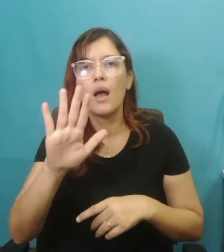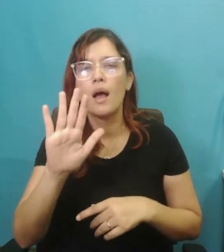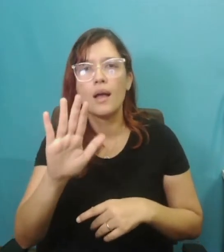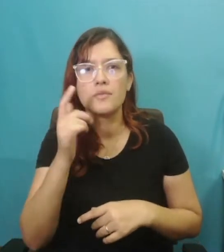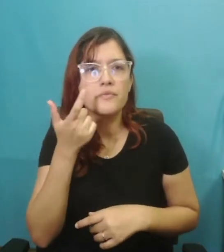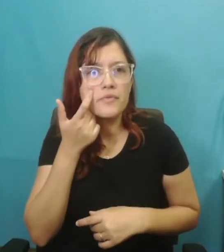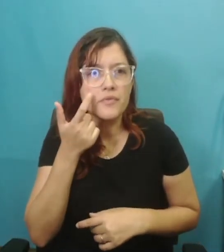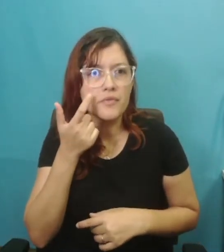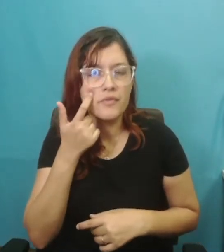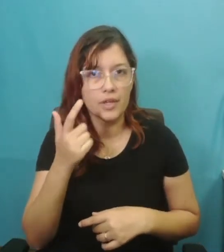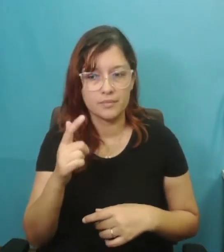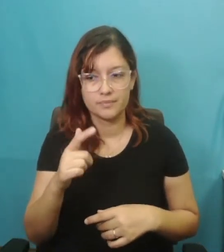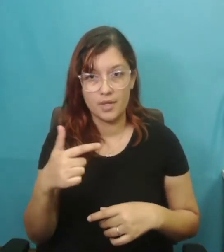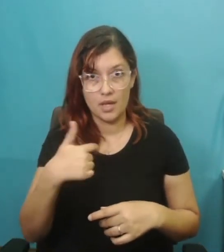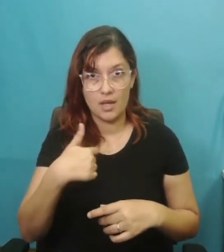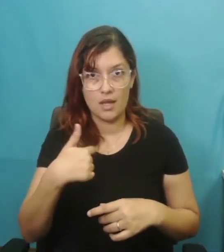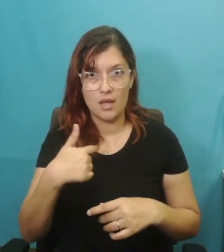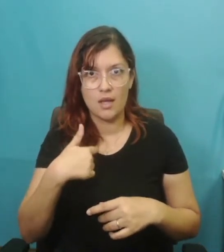vezes X.